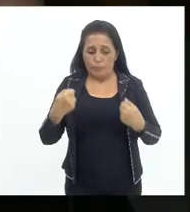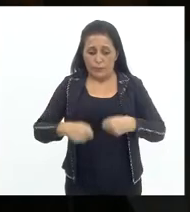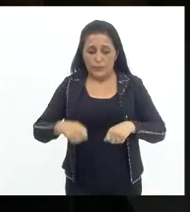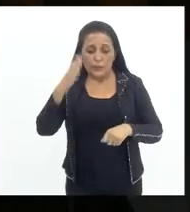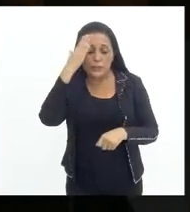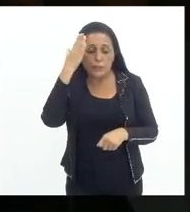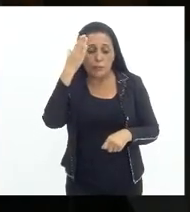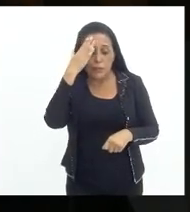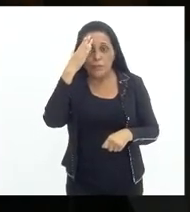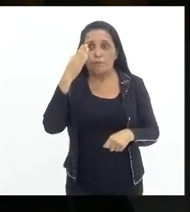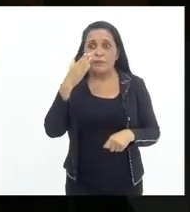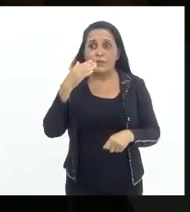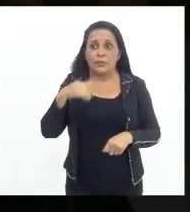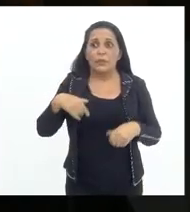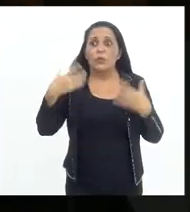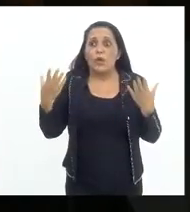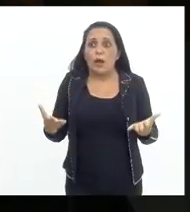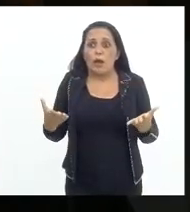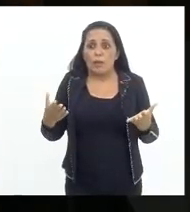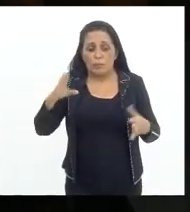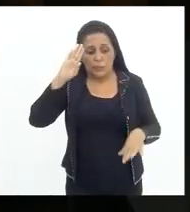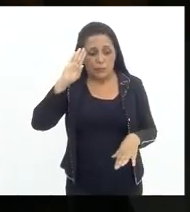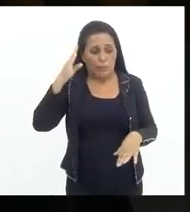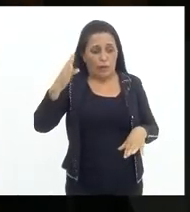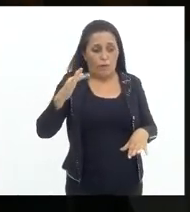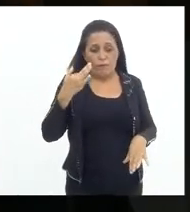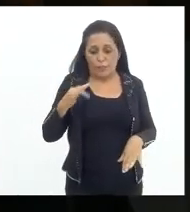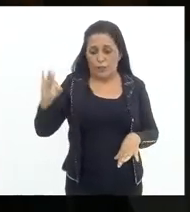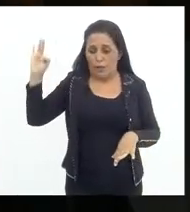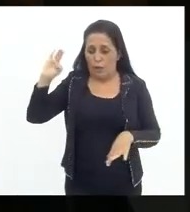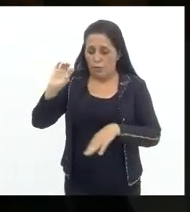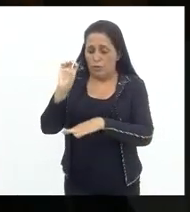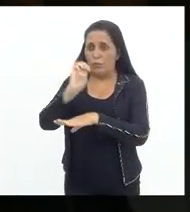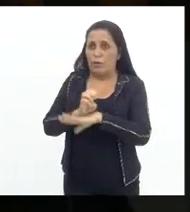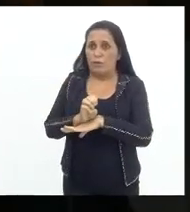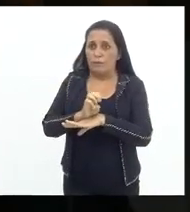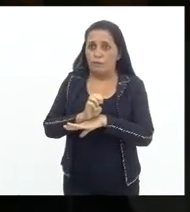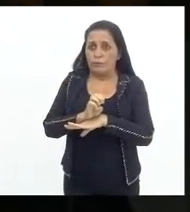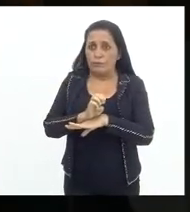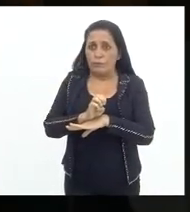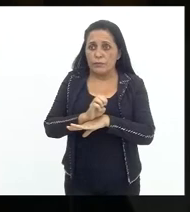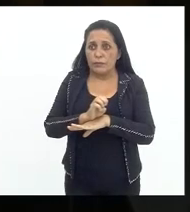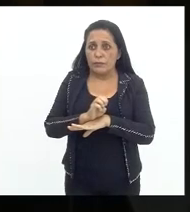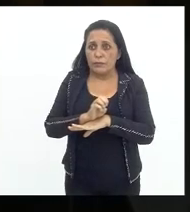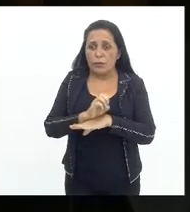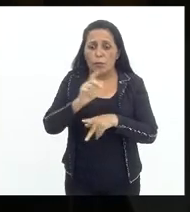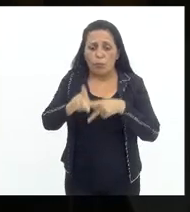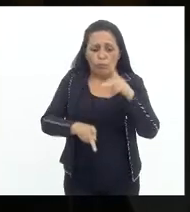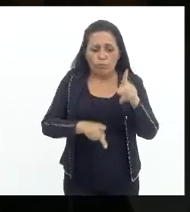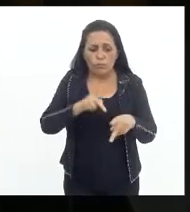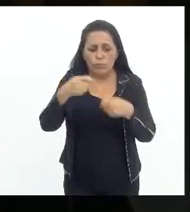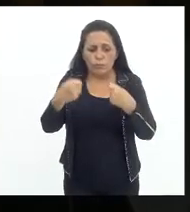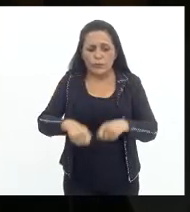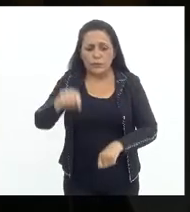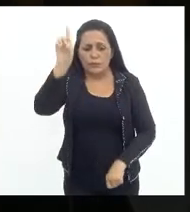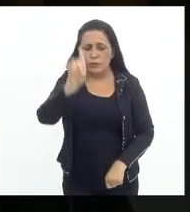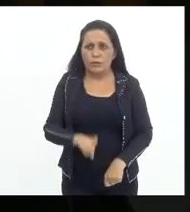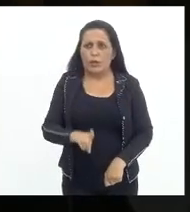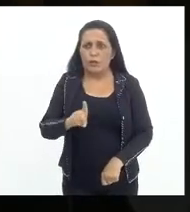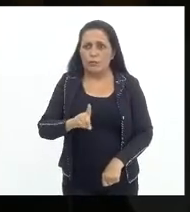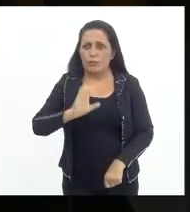uma atribuição Municipal estadual ou federal do hospital ele quer a prestação do serviço ele é contribuinte ele é titular de direitos